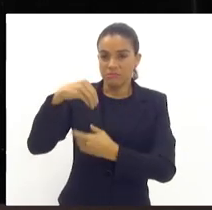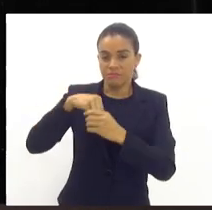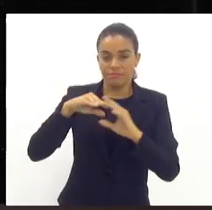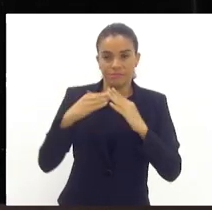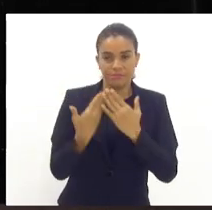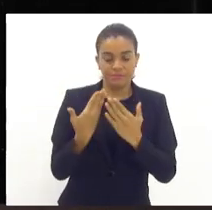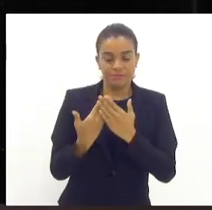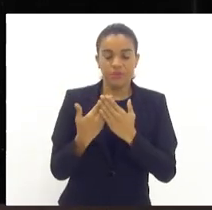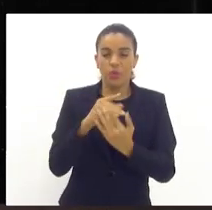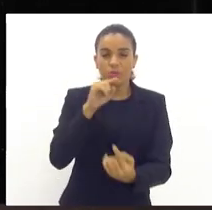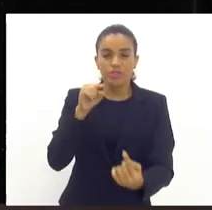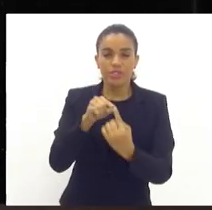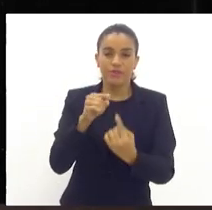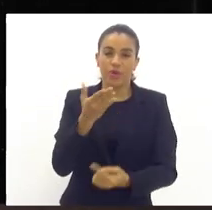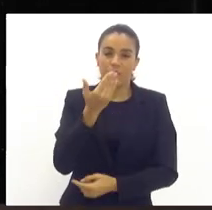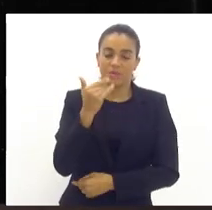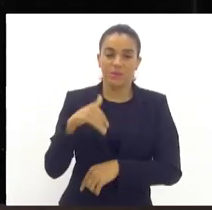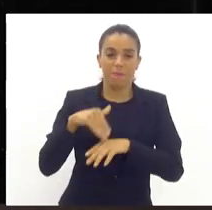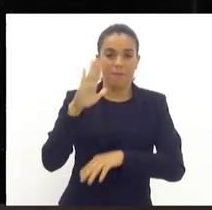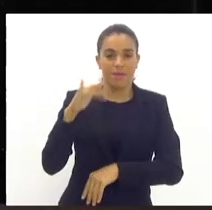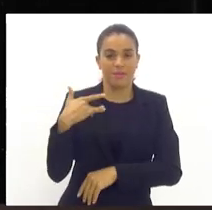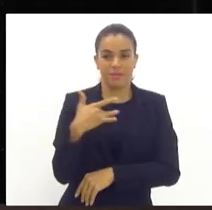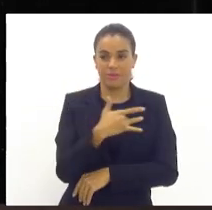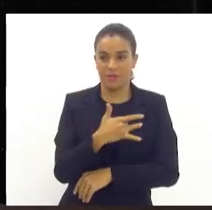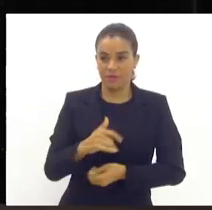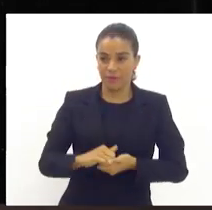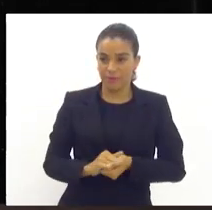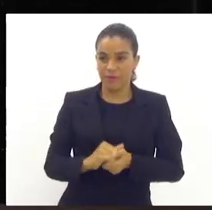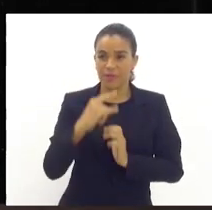ser mais saudável. Então, esse guia